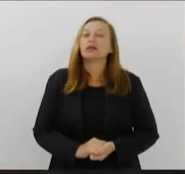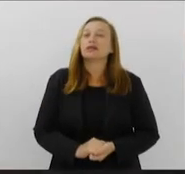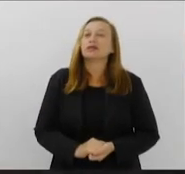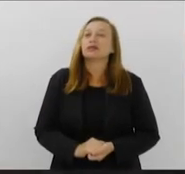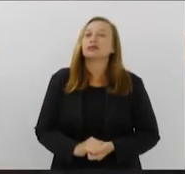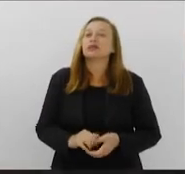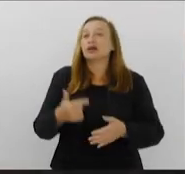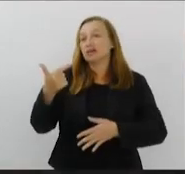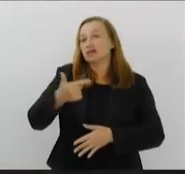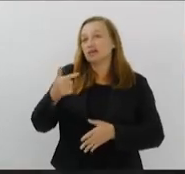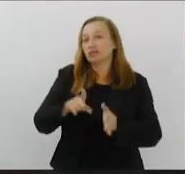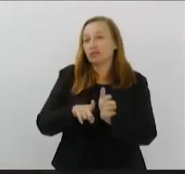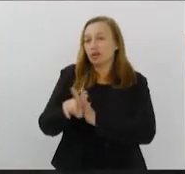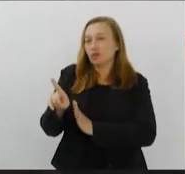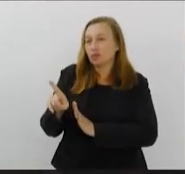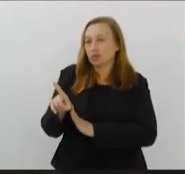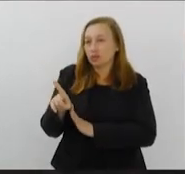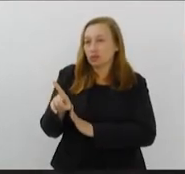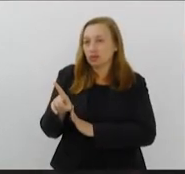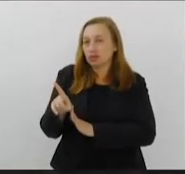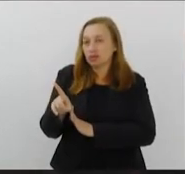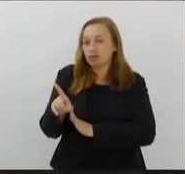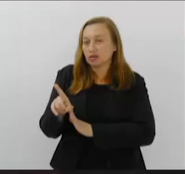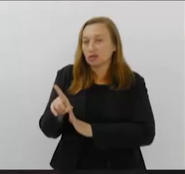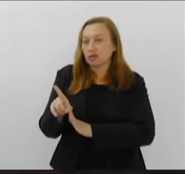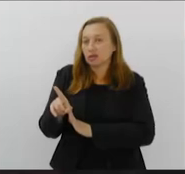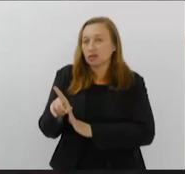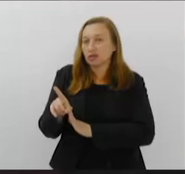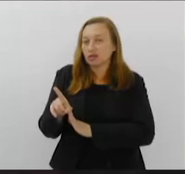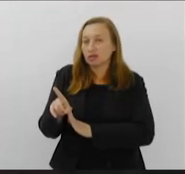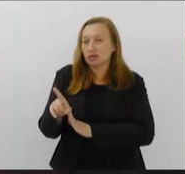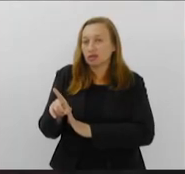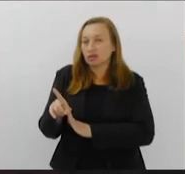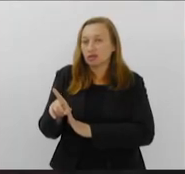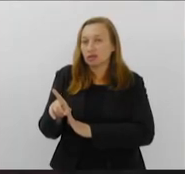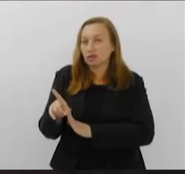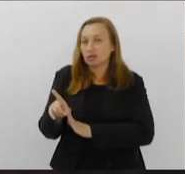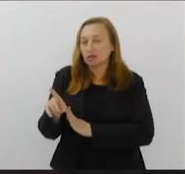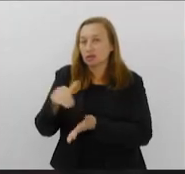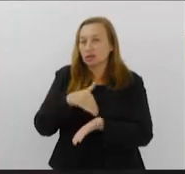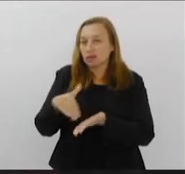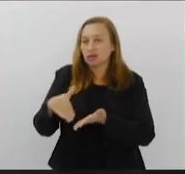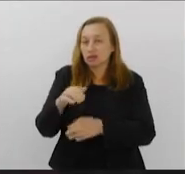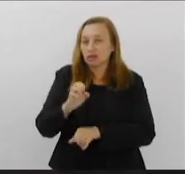segunda pergunta seria se a Secretaria de Estado tem incentivado